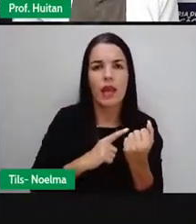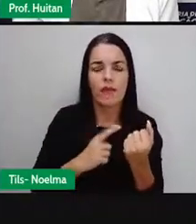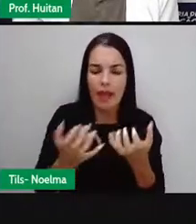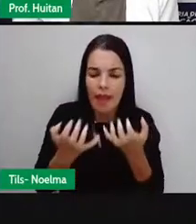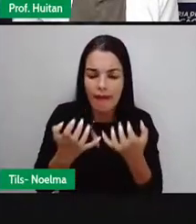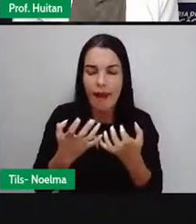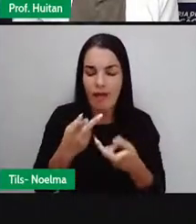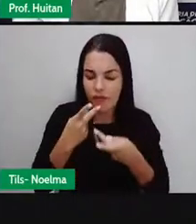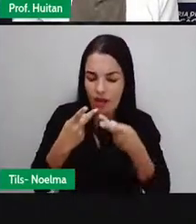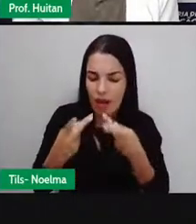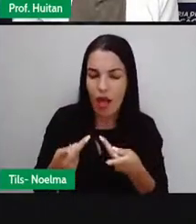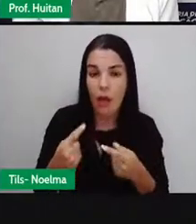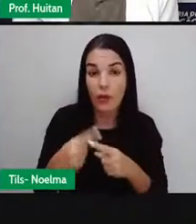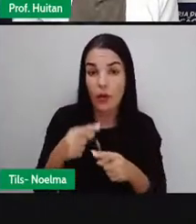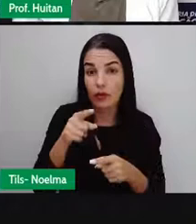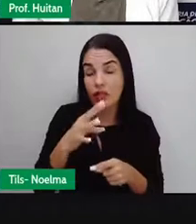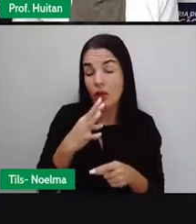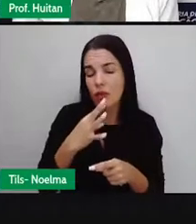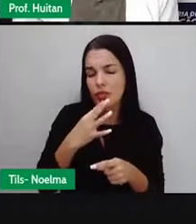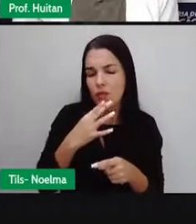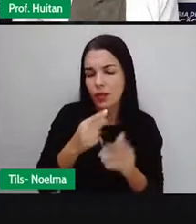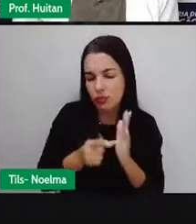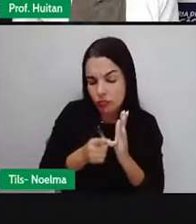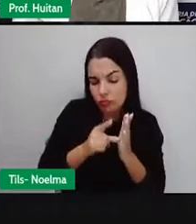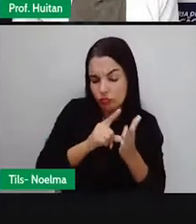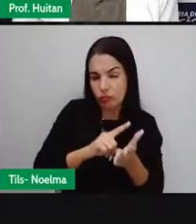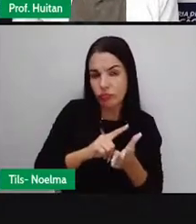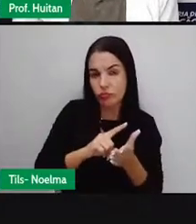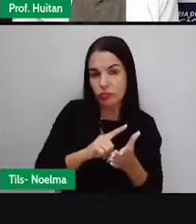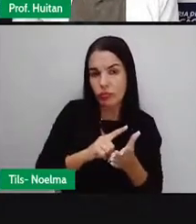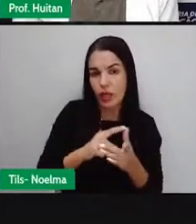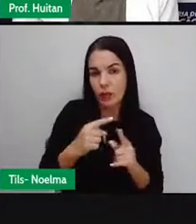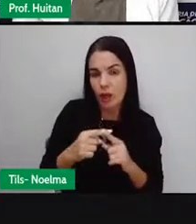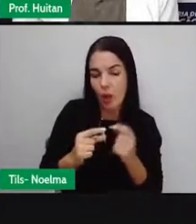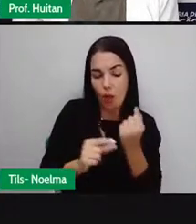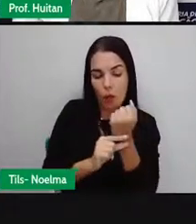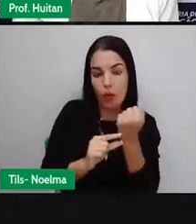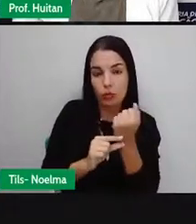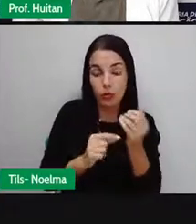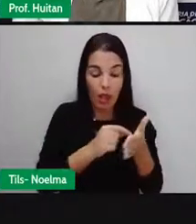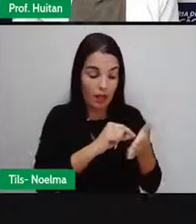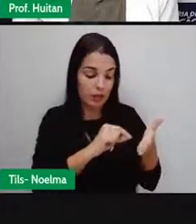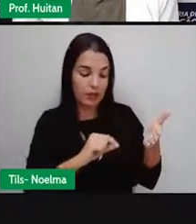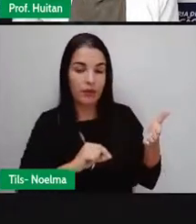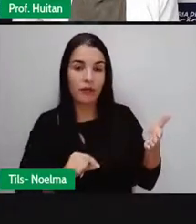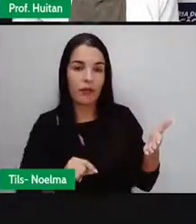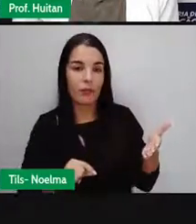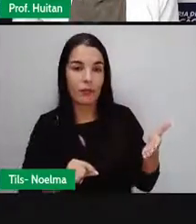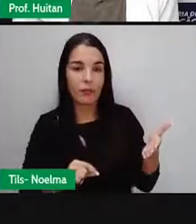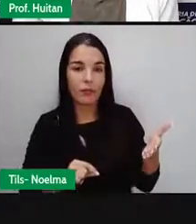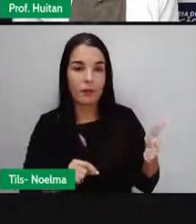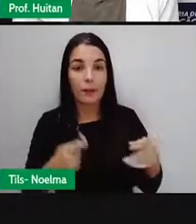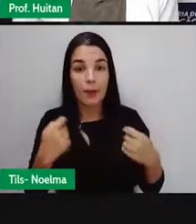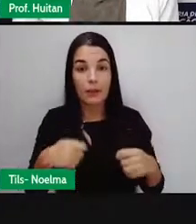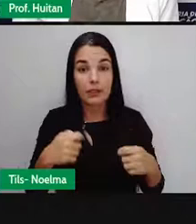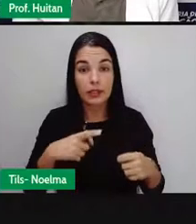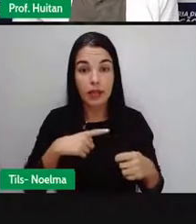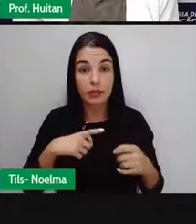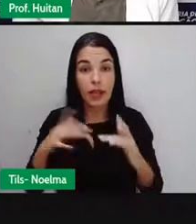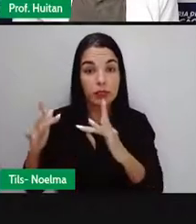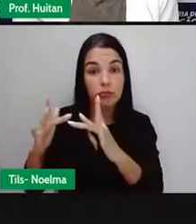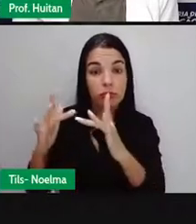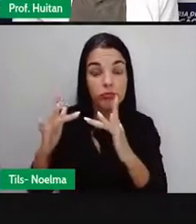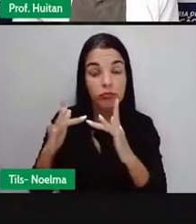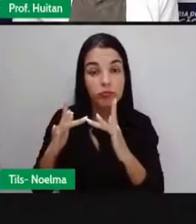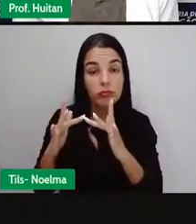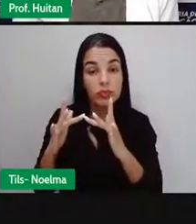de alguma maneira, um pouco daquilo que o autor escreveu. Você tem que estar sintonizado com